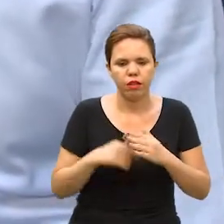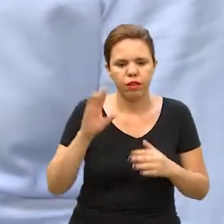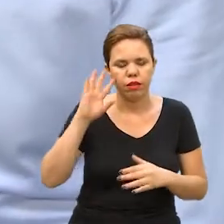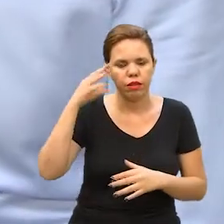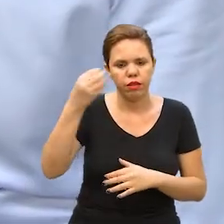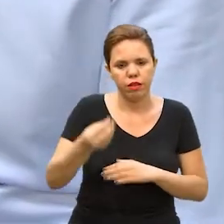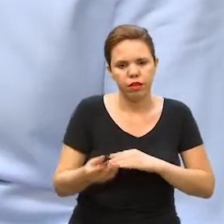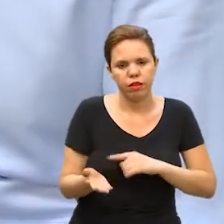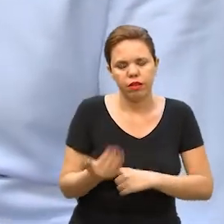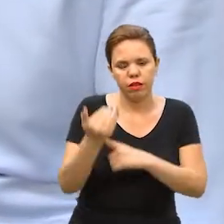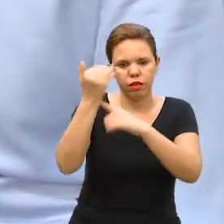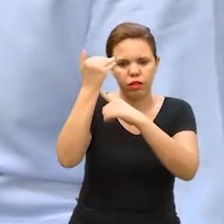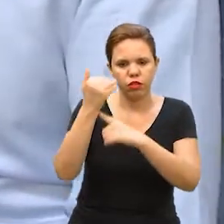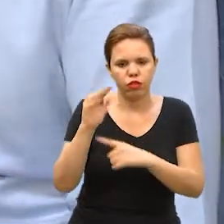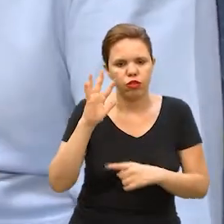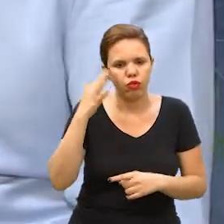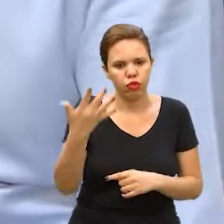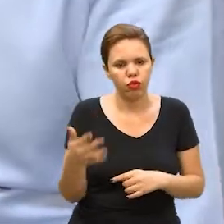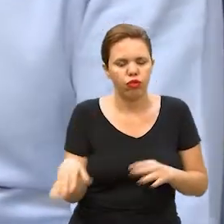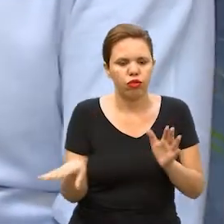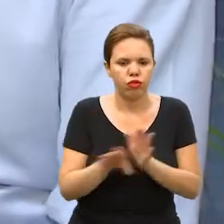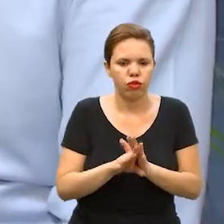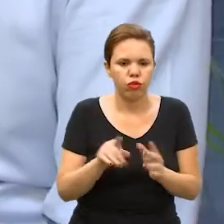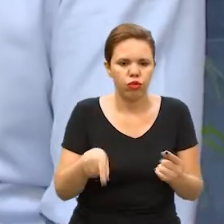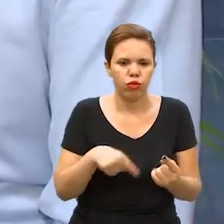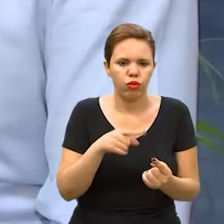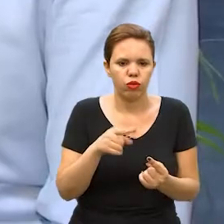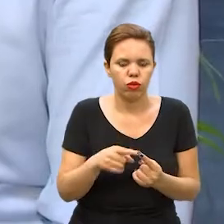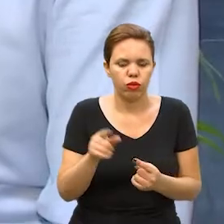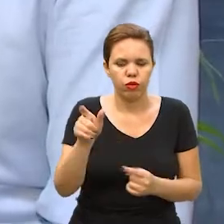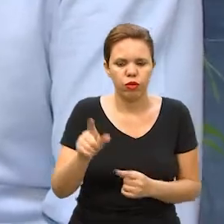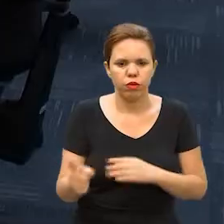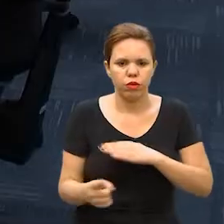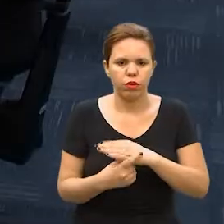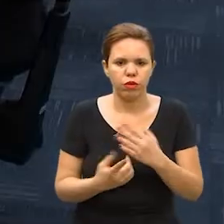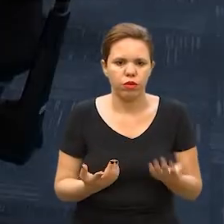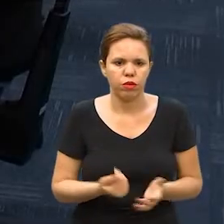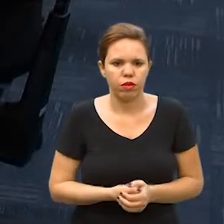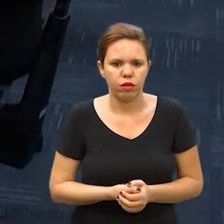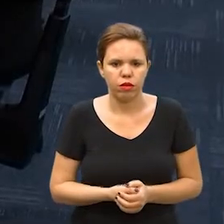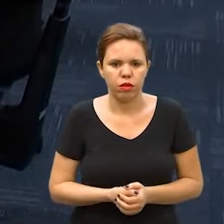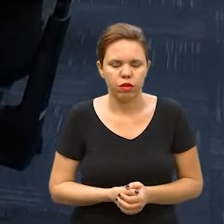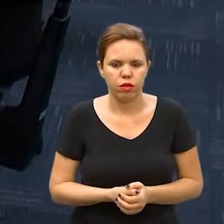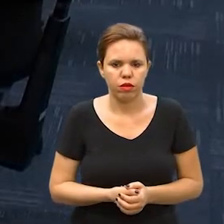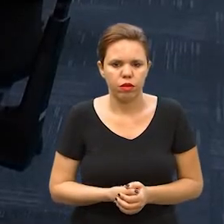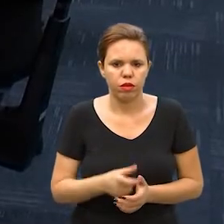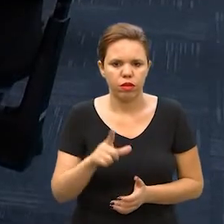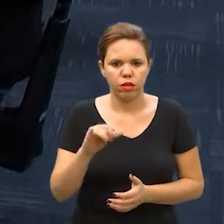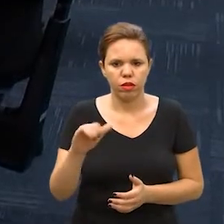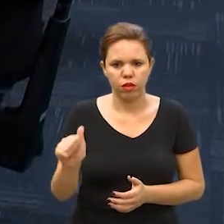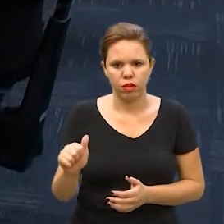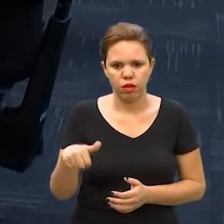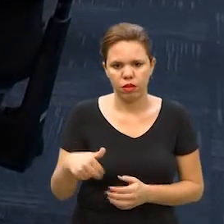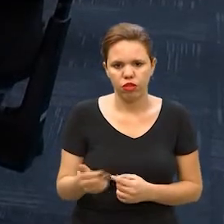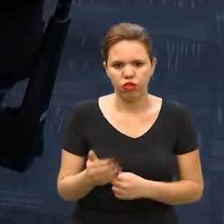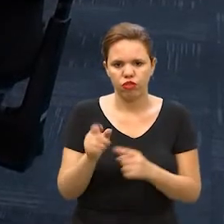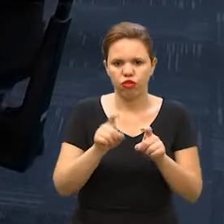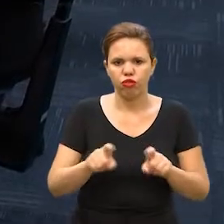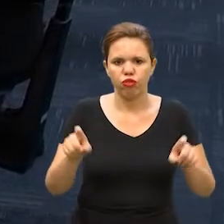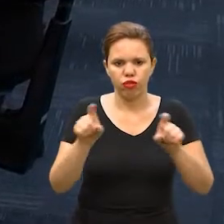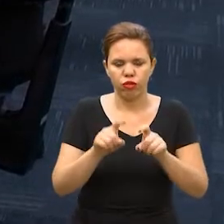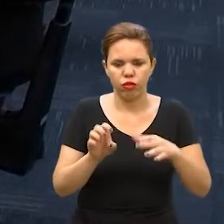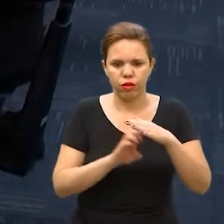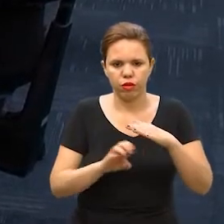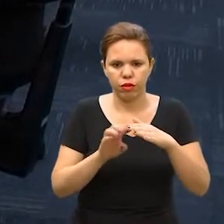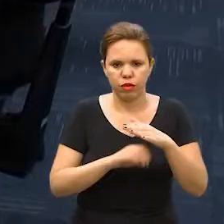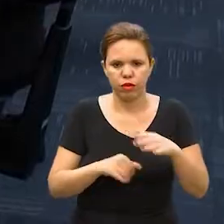que vai construir a solução que vier, com o único objetivo, atender aquele cliente na ponta. Por meio da Lion Digital, a empresa que ao longo